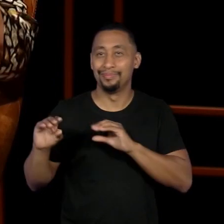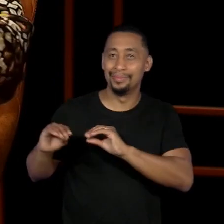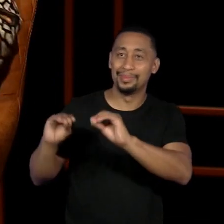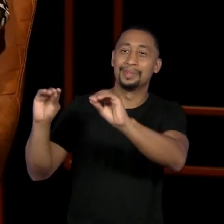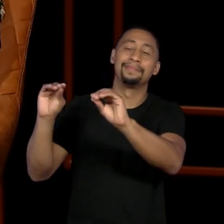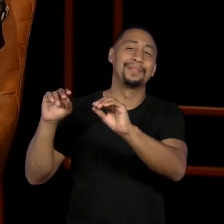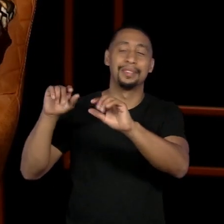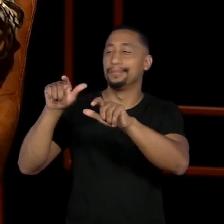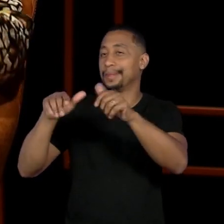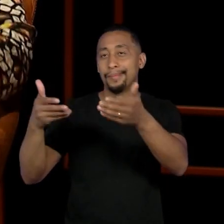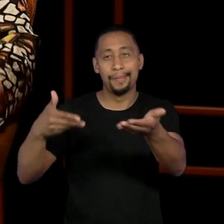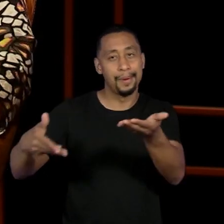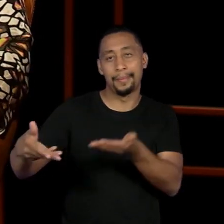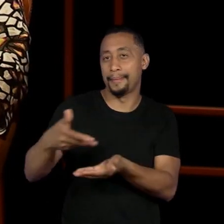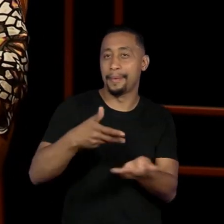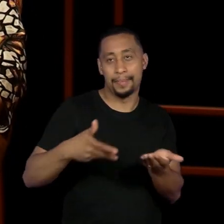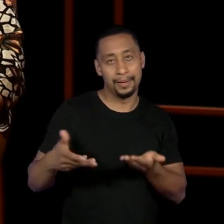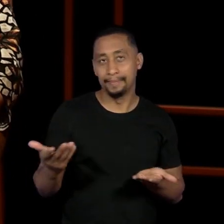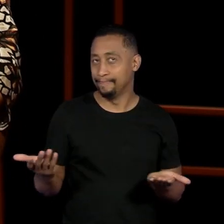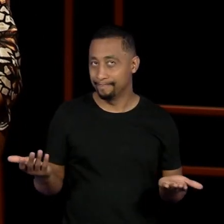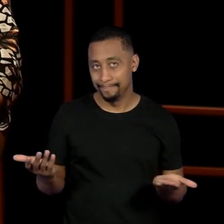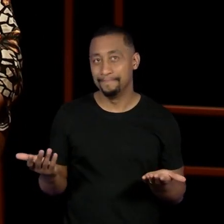Ronaldo, não sei o quê, papapá, papapá.